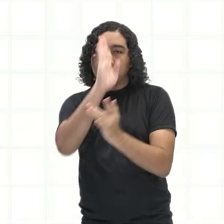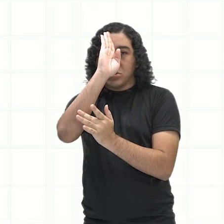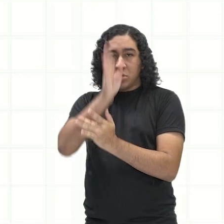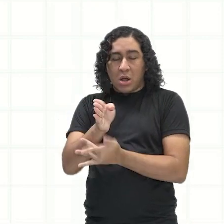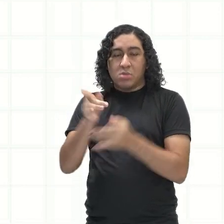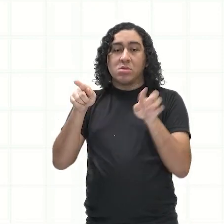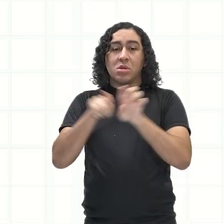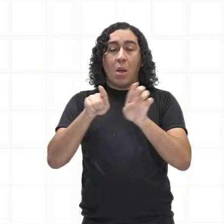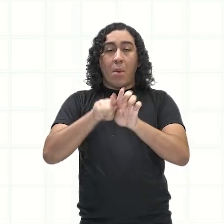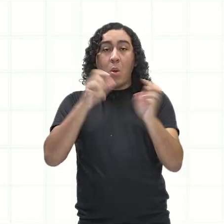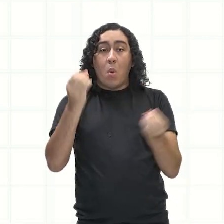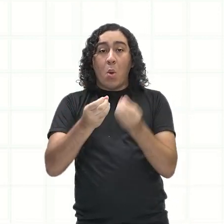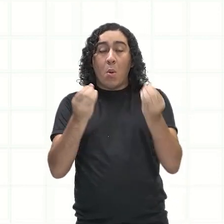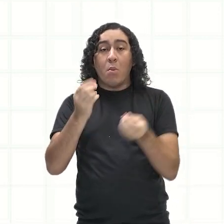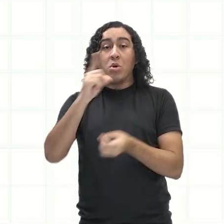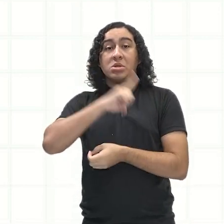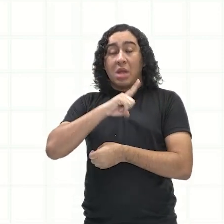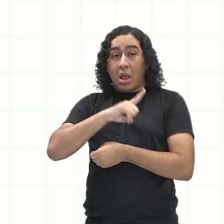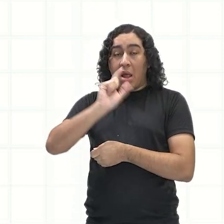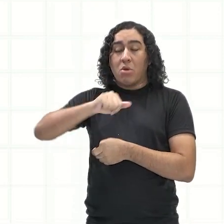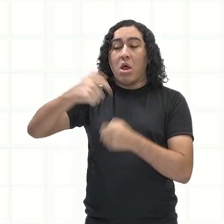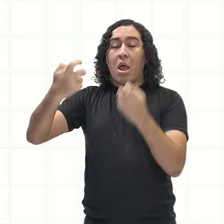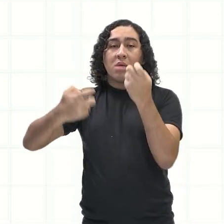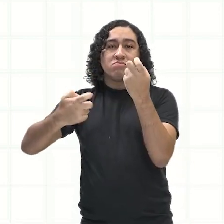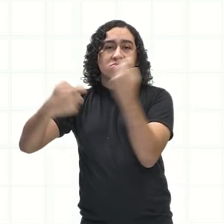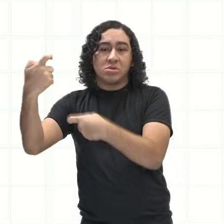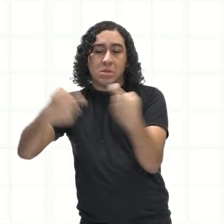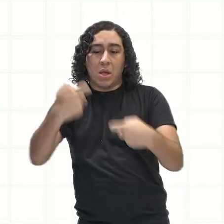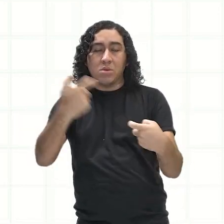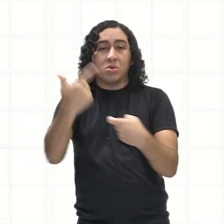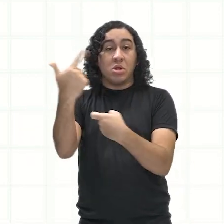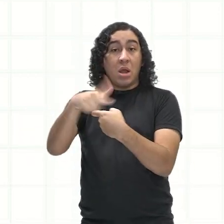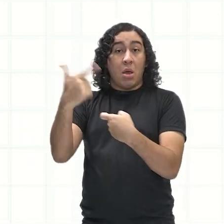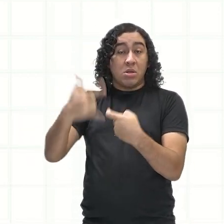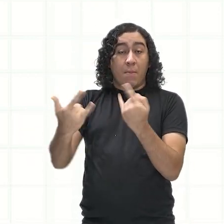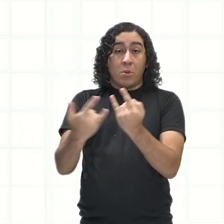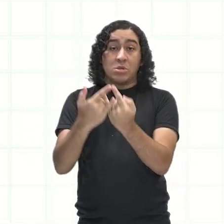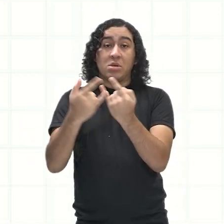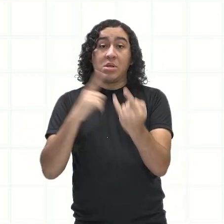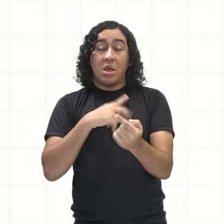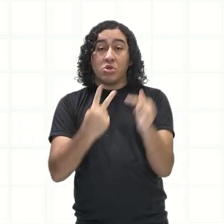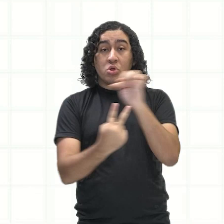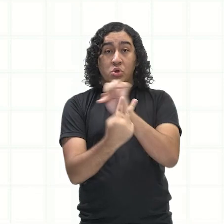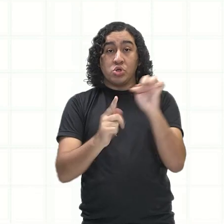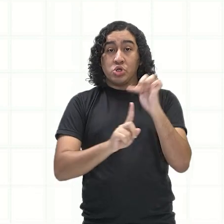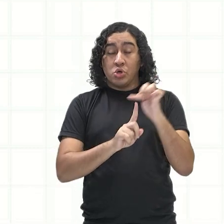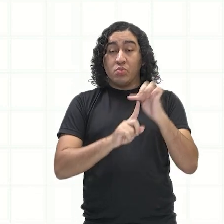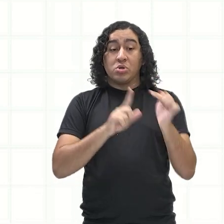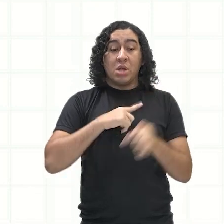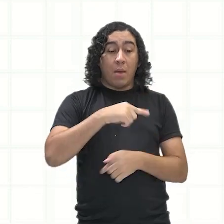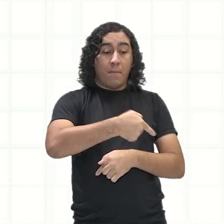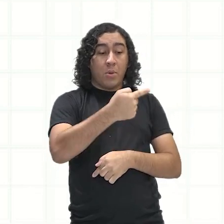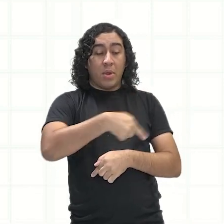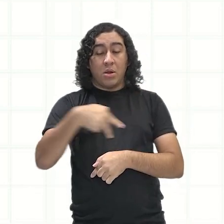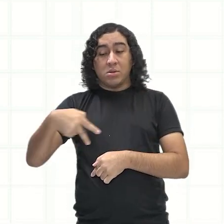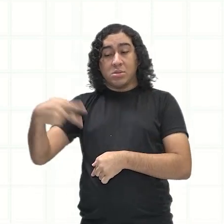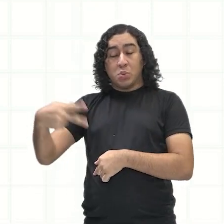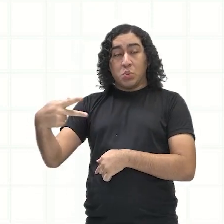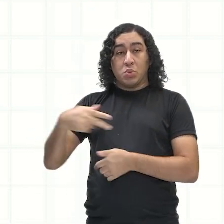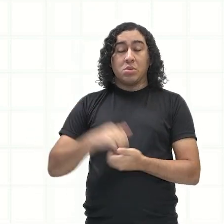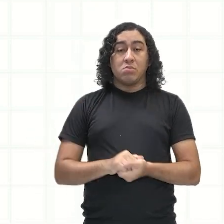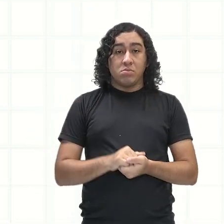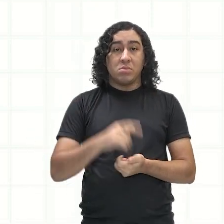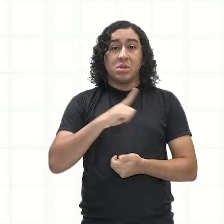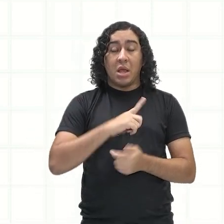através de relações ali desprotegidas. E como nós vimos, a gente tem dois tipos, né? A gente vai ter o tipo 1 e o tipo 2. Então, a gente tem aí o